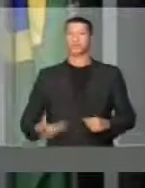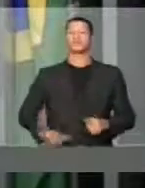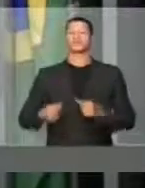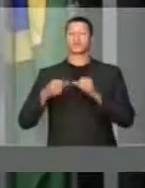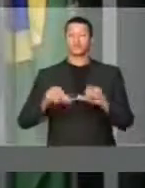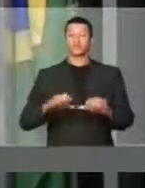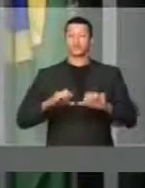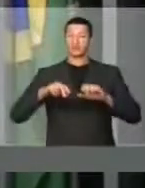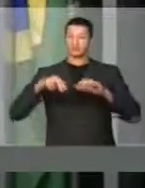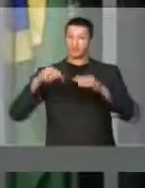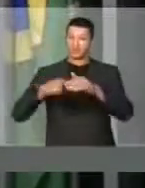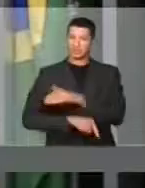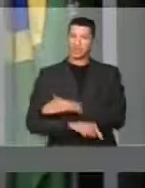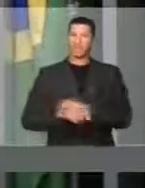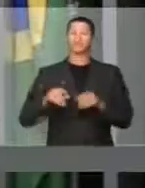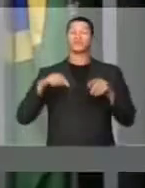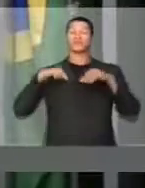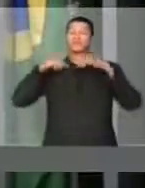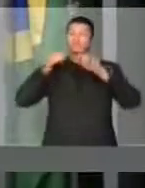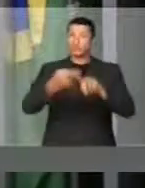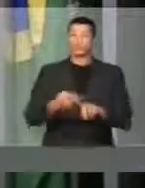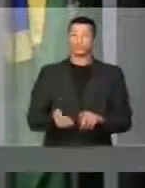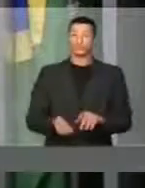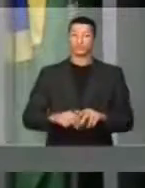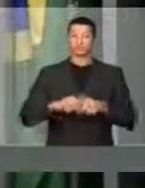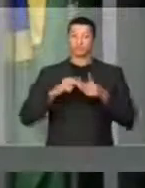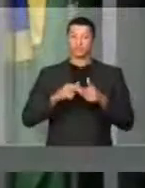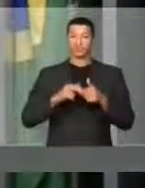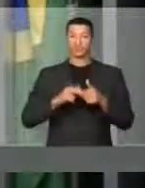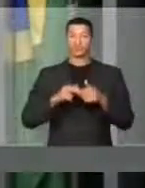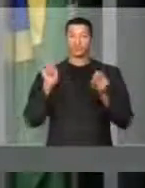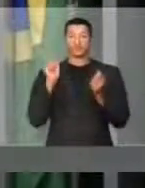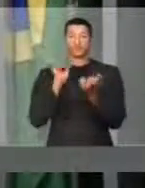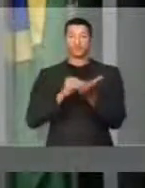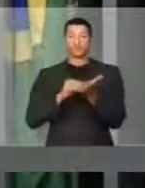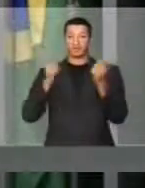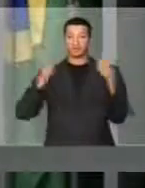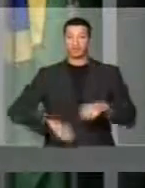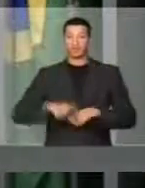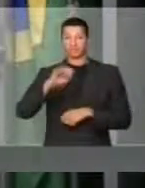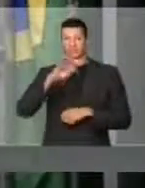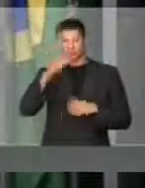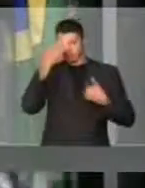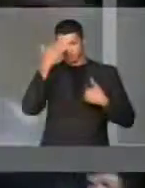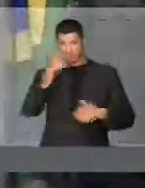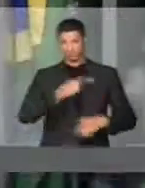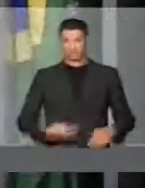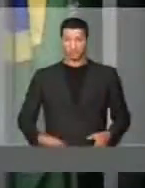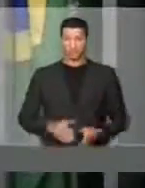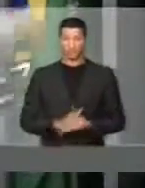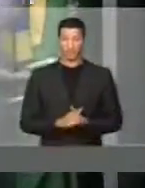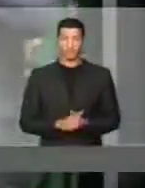está imergido e, acima de tudo, pela incapacidade de gestão. Muito obrigado, presidente. Orientação de bancada.